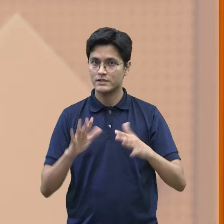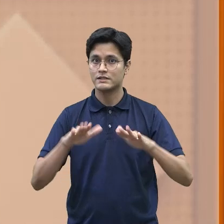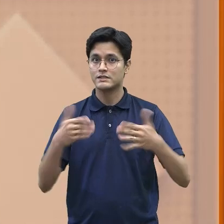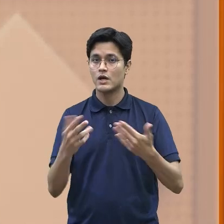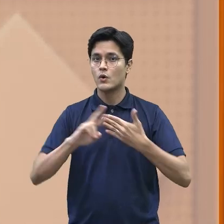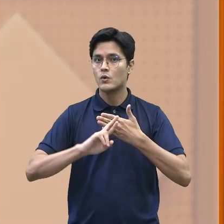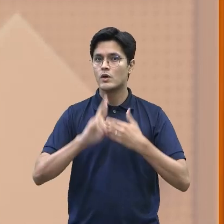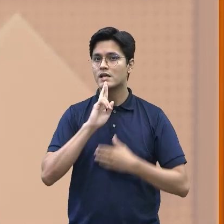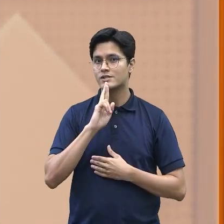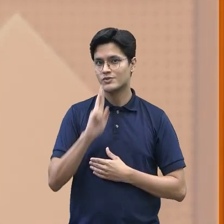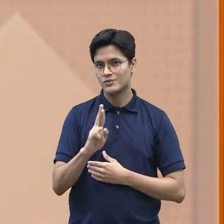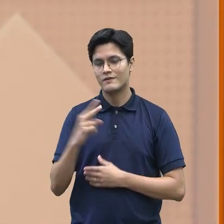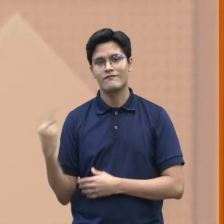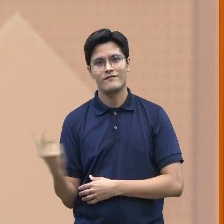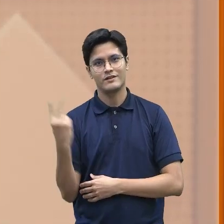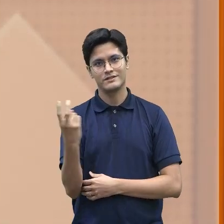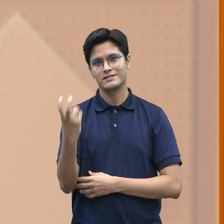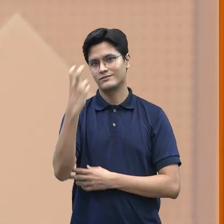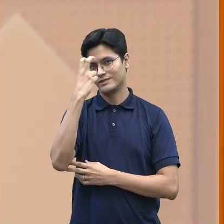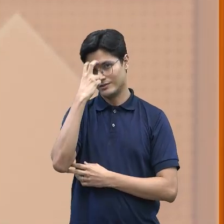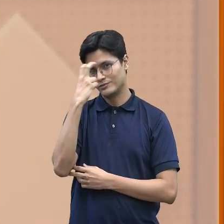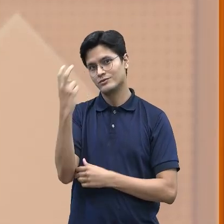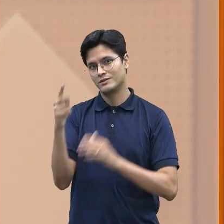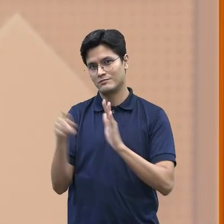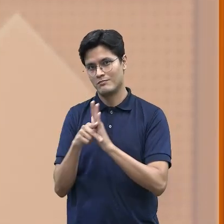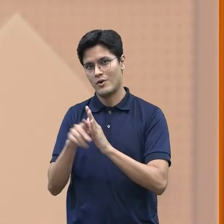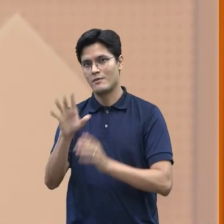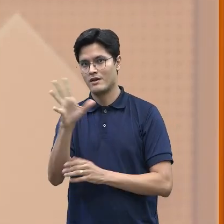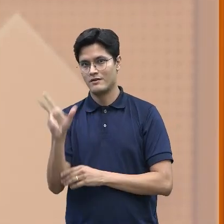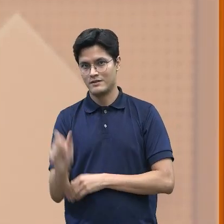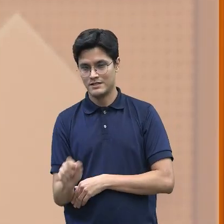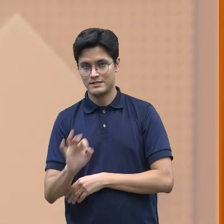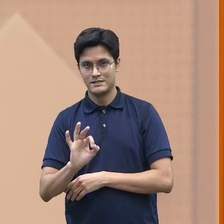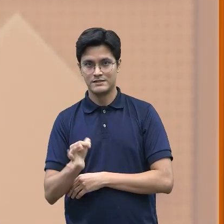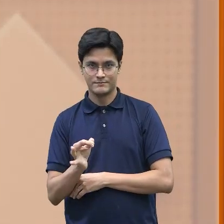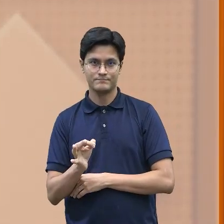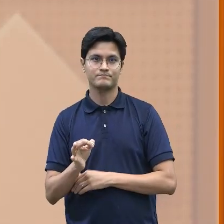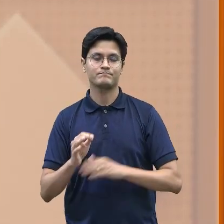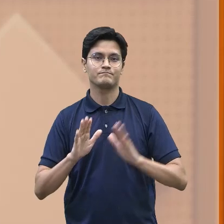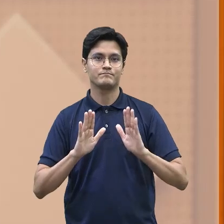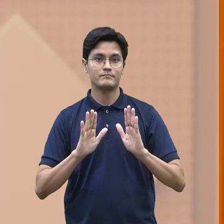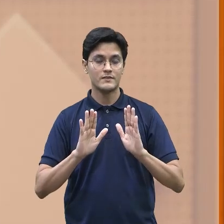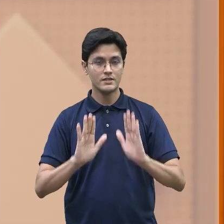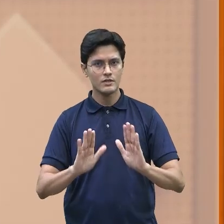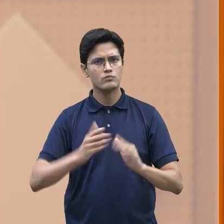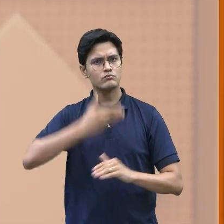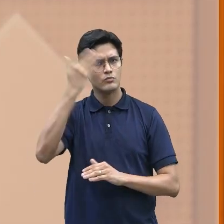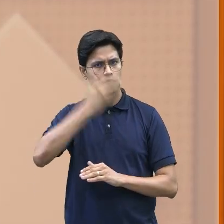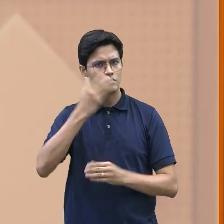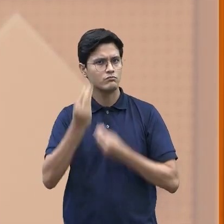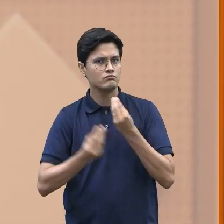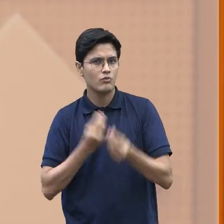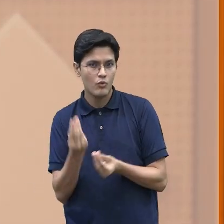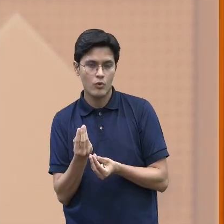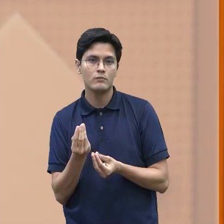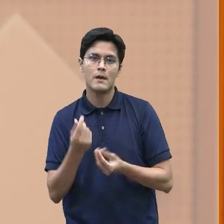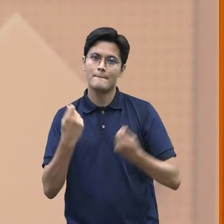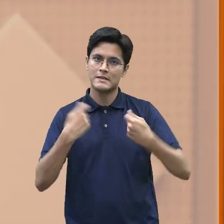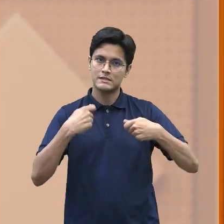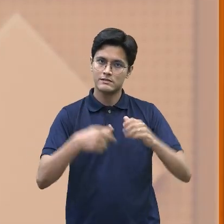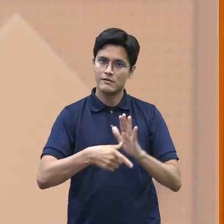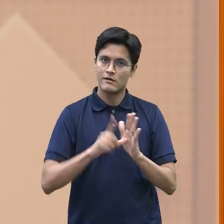culturas, ok? Nesse caso aqui, das culturas africanas. E prova disso é justamente nós estudarmos a cultura dos